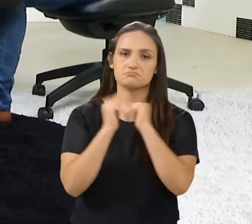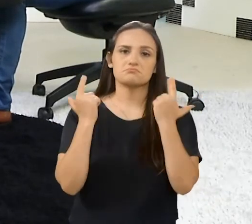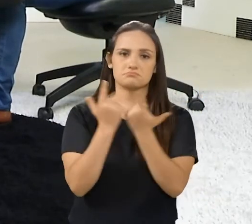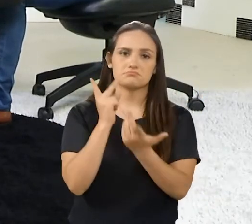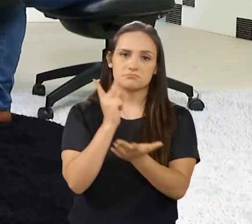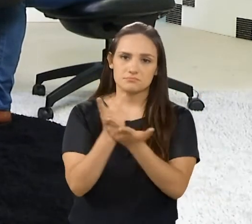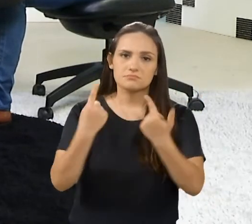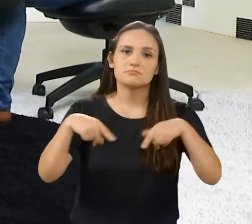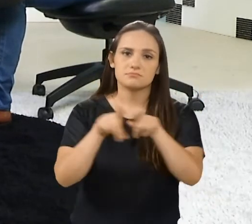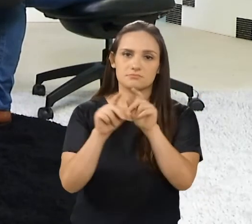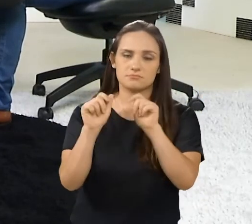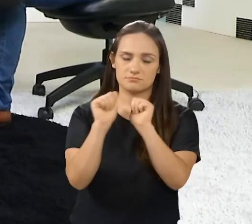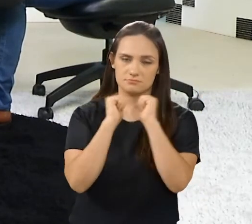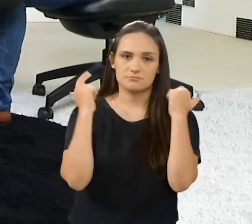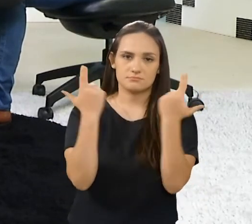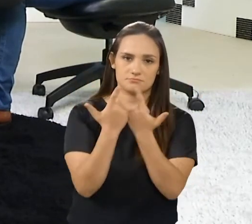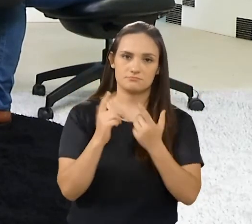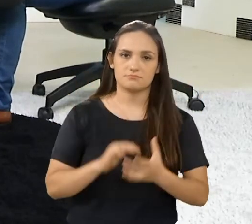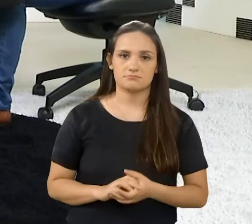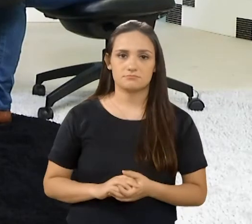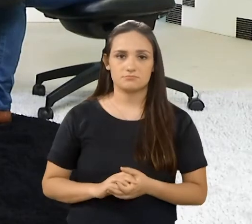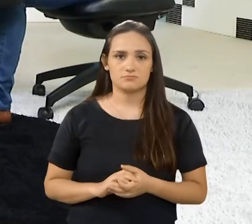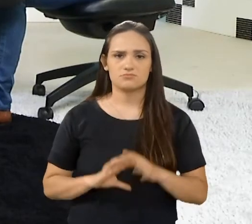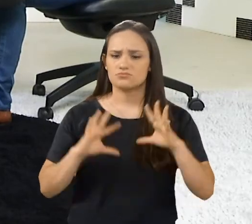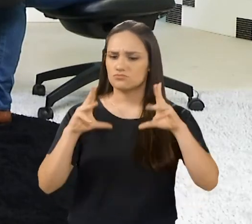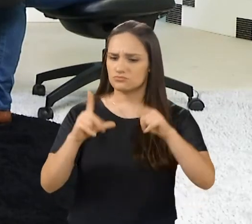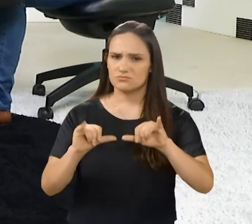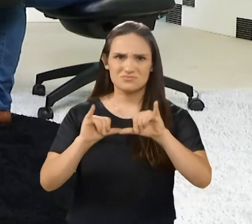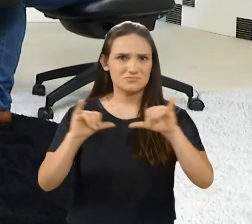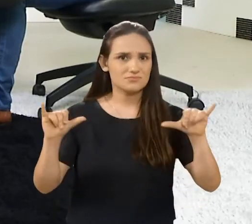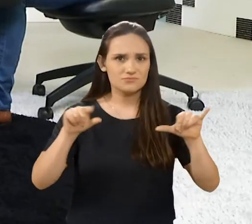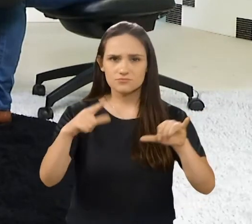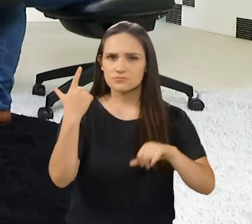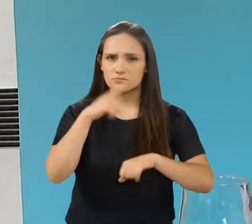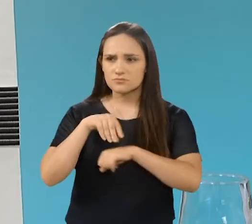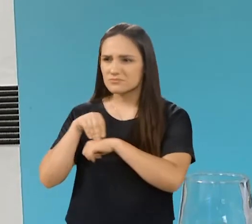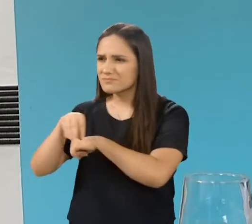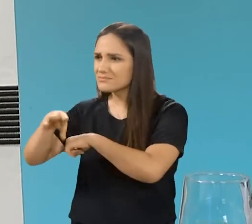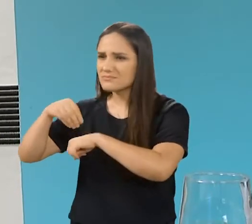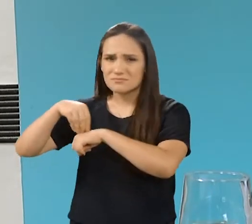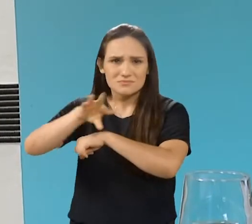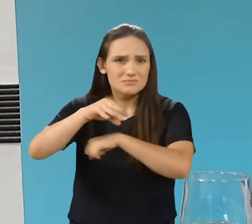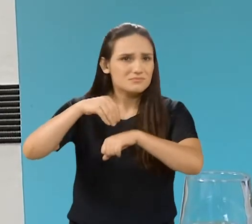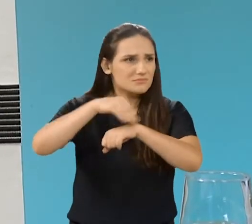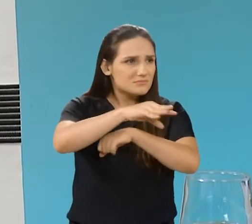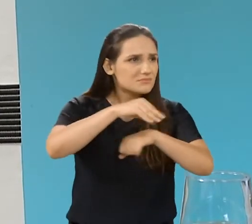neste momento, toda a informação que você conseguir levar para a população,